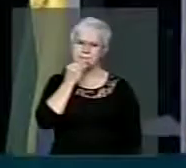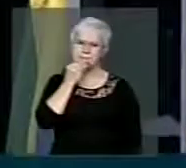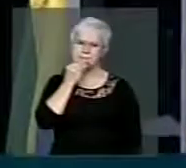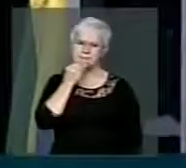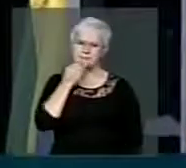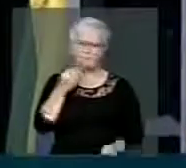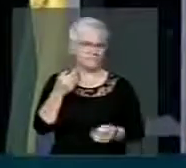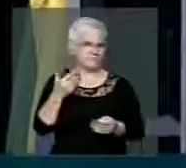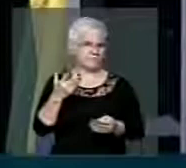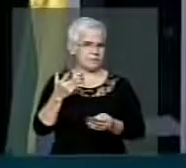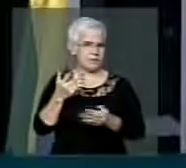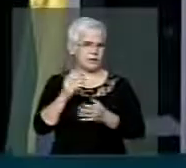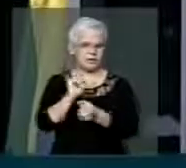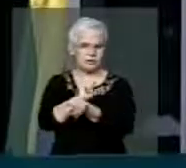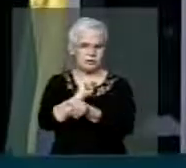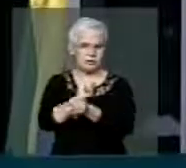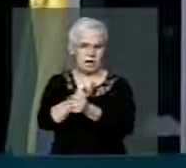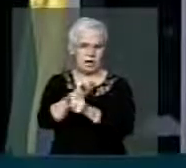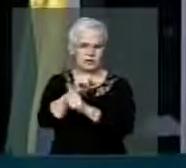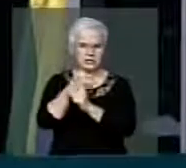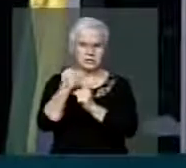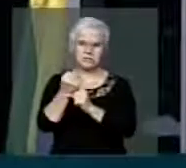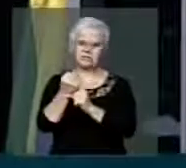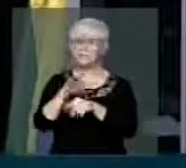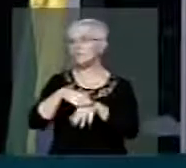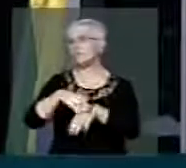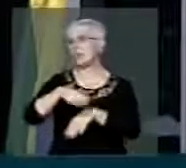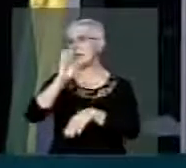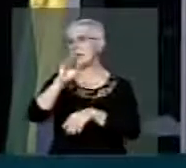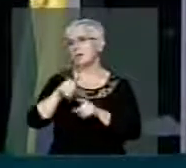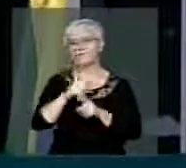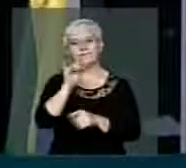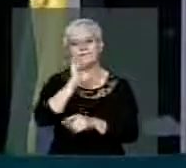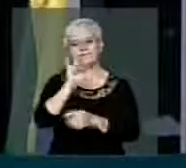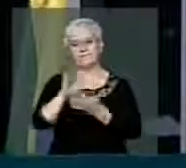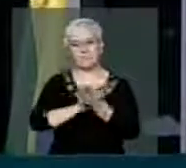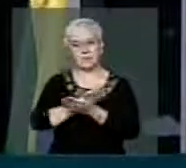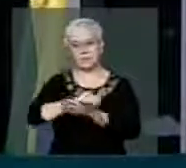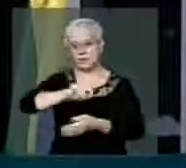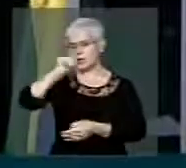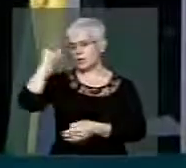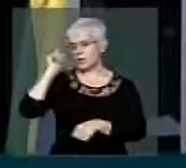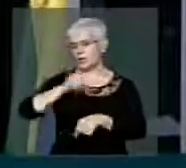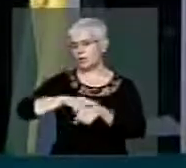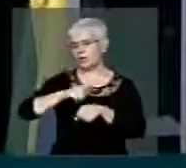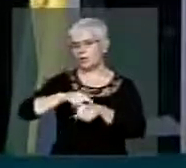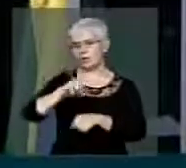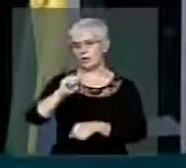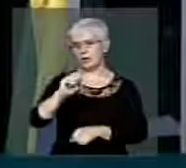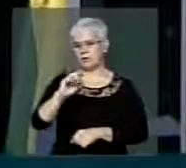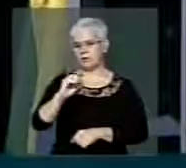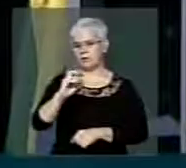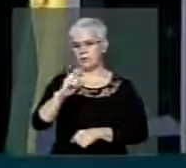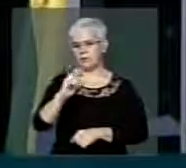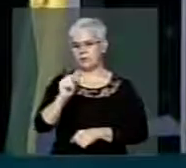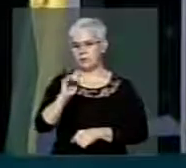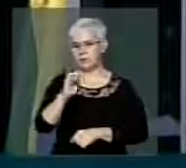ao que a sociedade esperava. Desde a época de Sócrates e Platão, onde tentava-se um